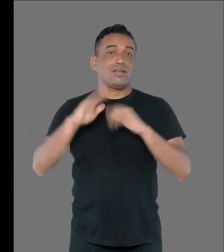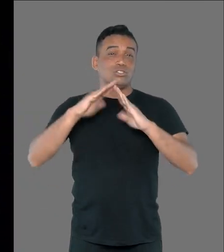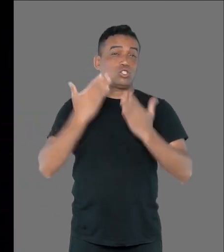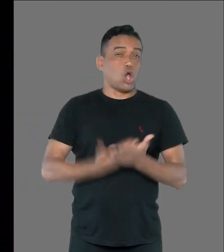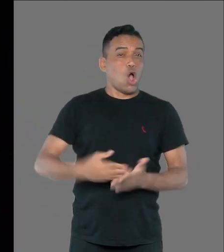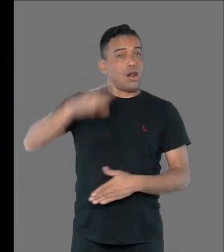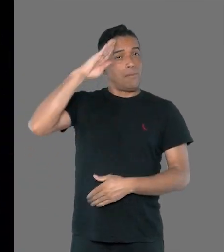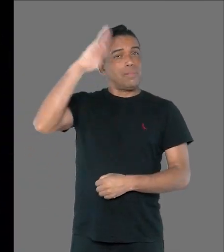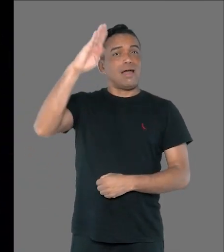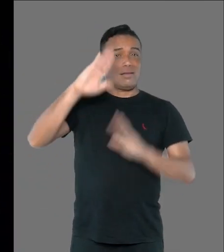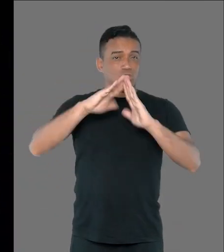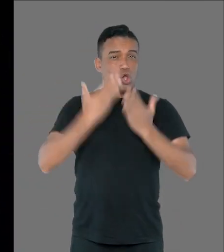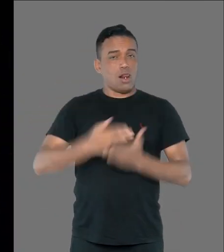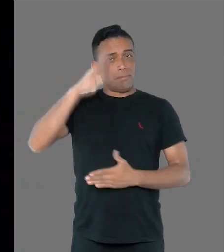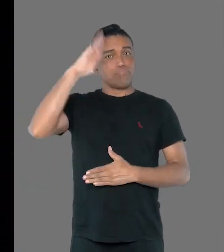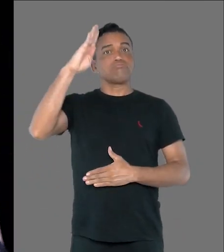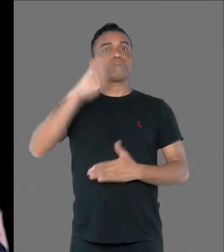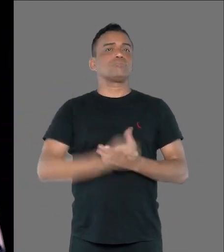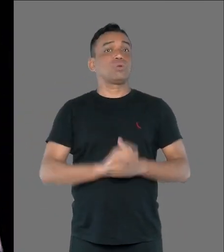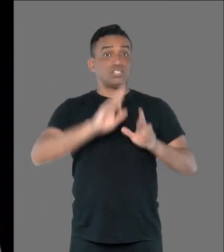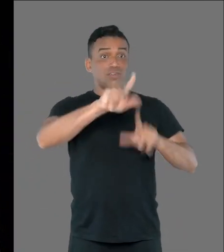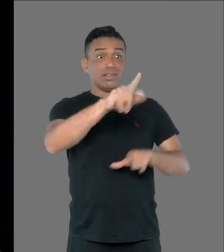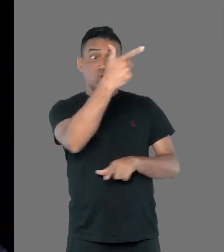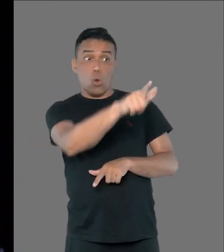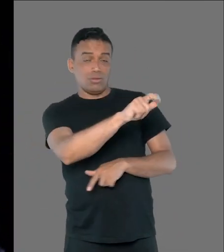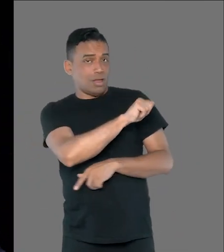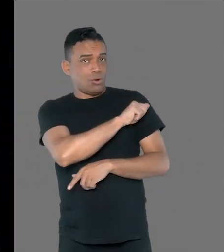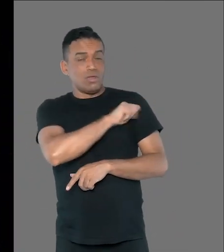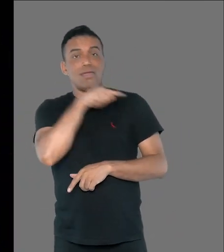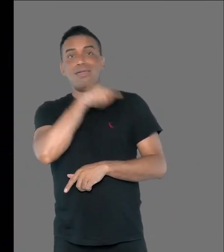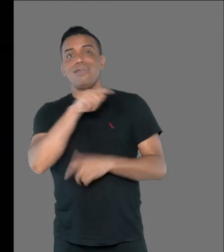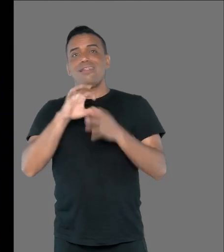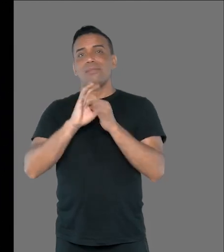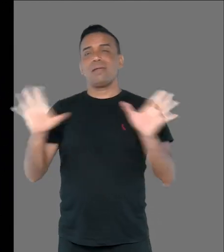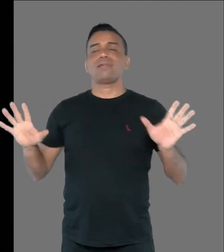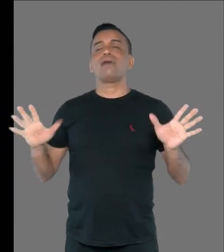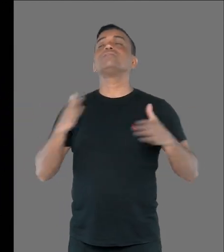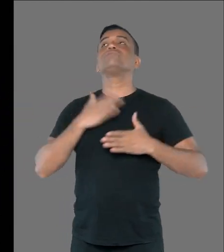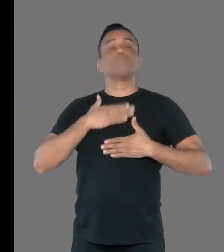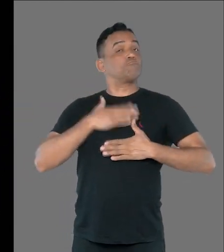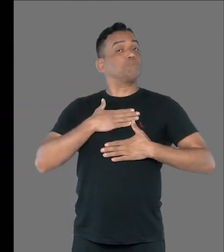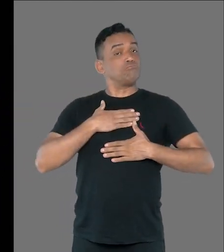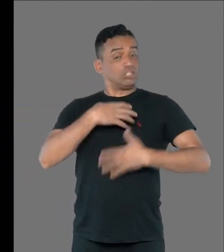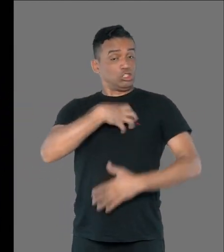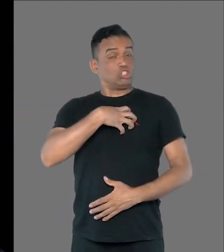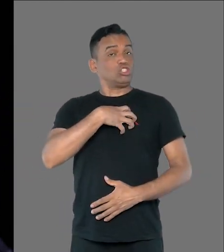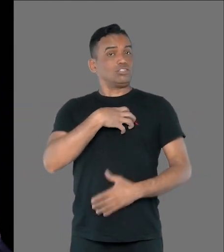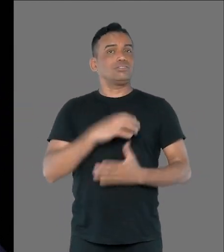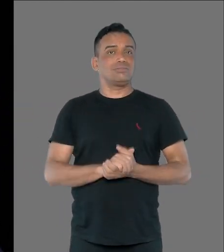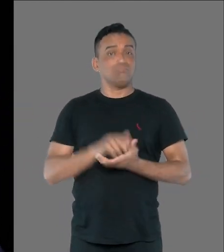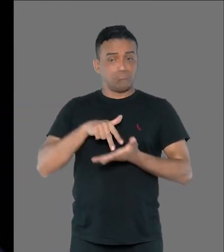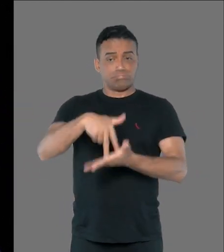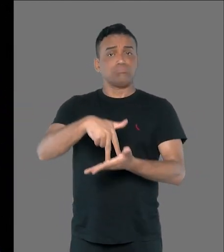respeitado da escola militar. Por quê? Porque, diferente dos outros, ele tinha liberdade de ser ele mesmo. E ele era uma pessoa que